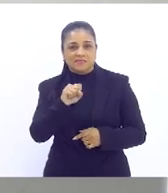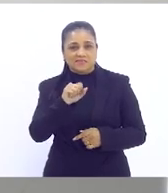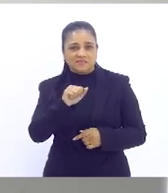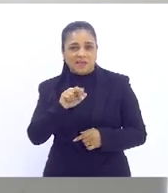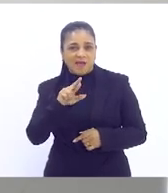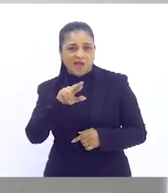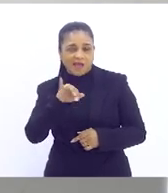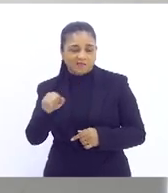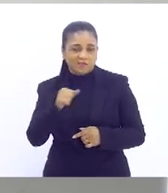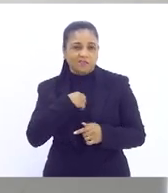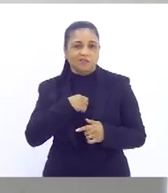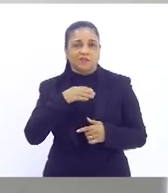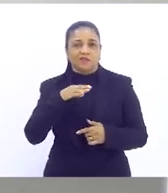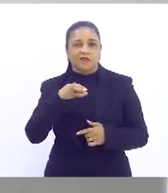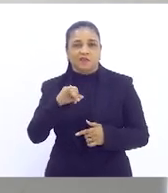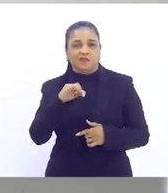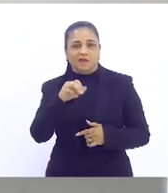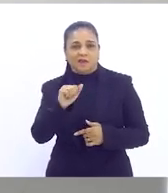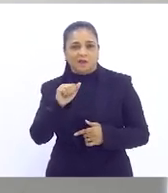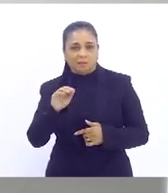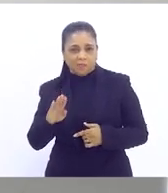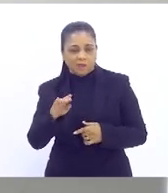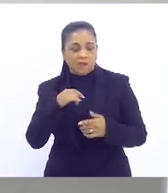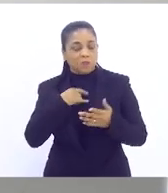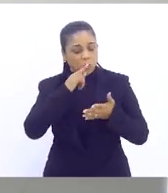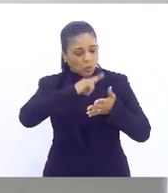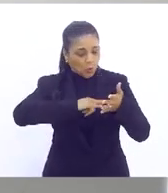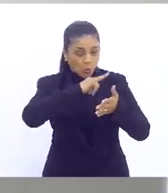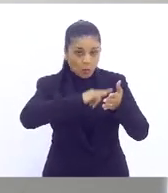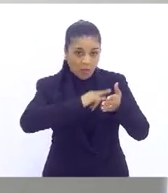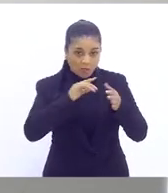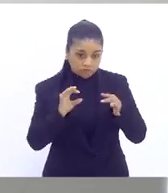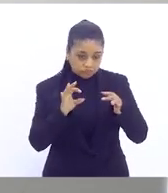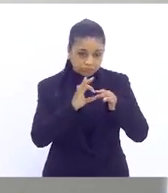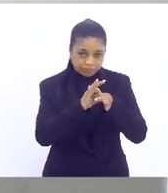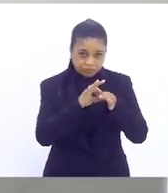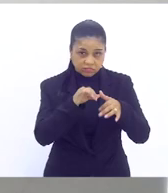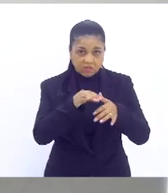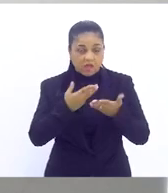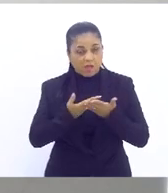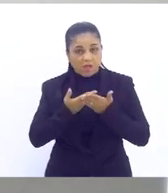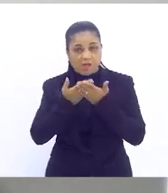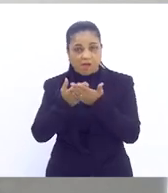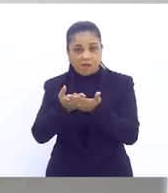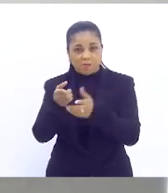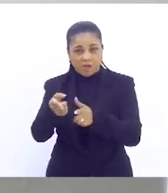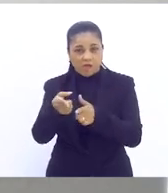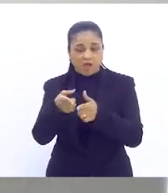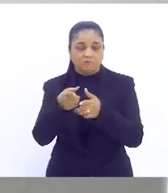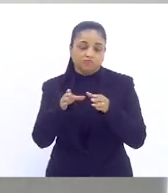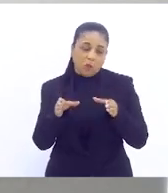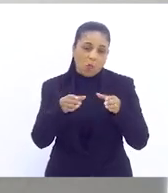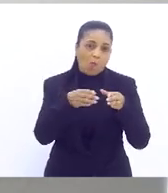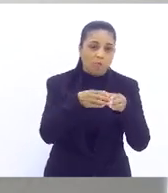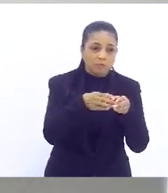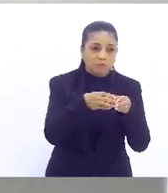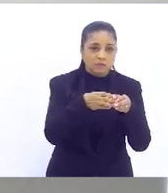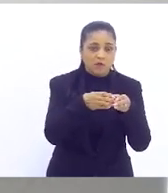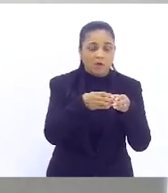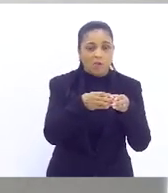podíamos fazer um documento para ser encaminhado aí vocês se iniciar para comissão